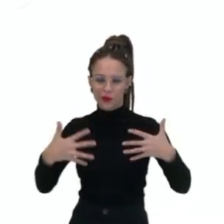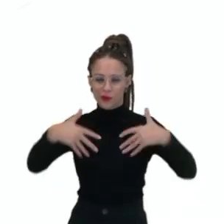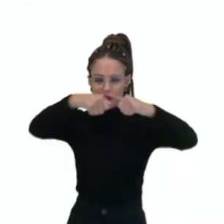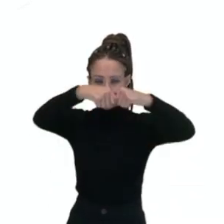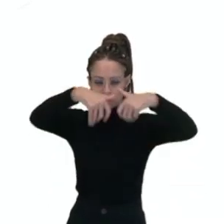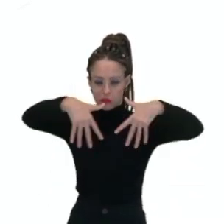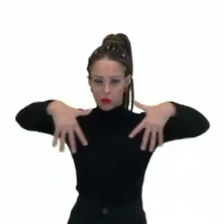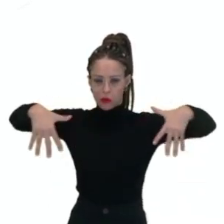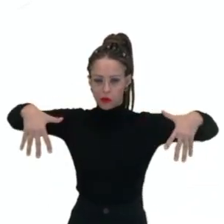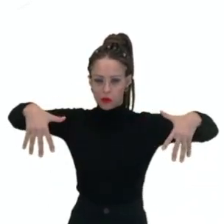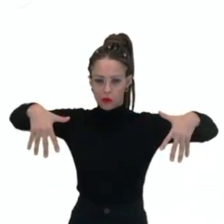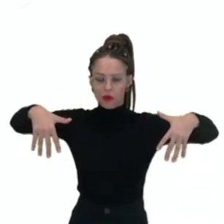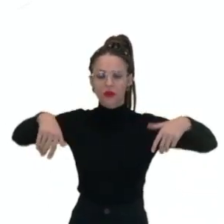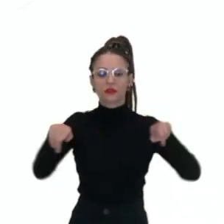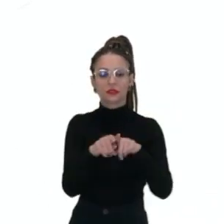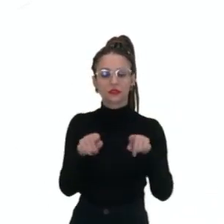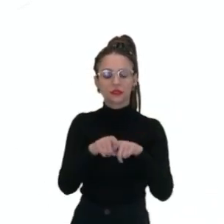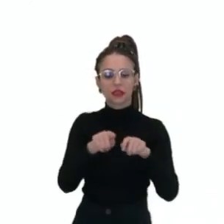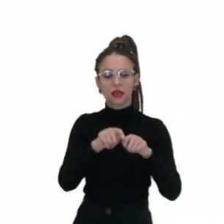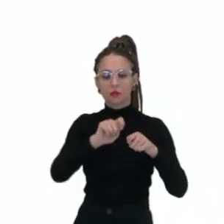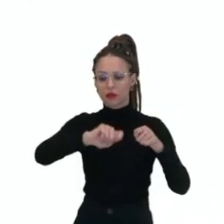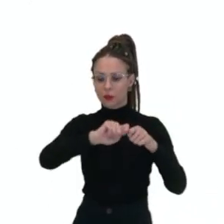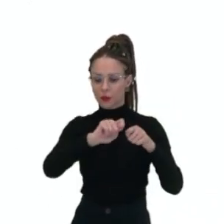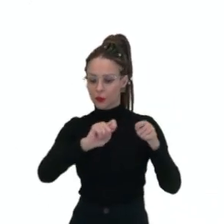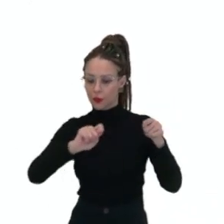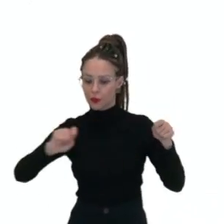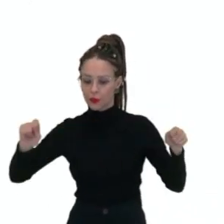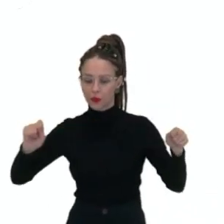cortinas, né? Sisal, ok?